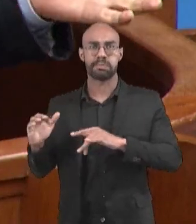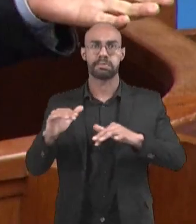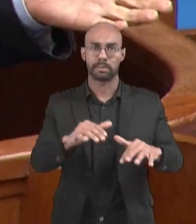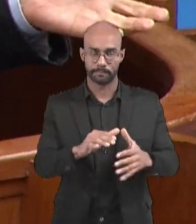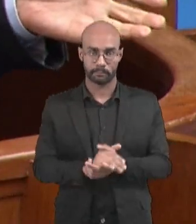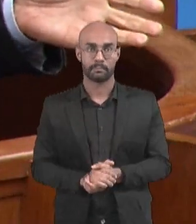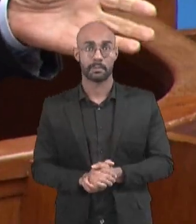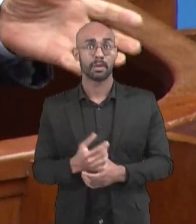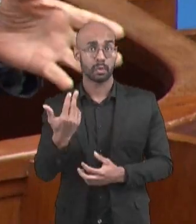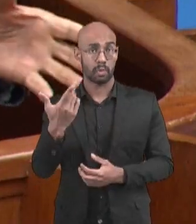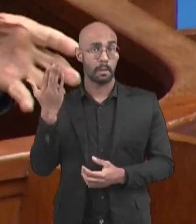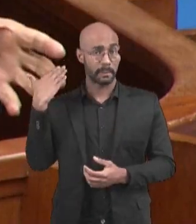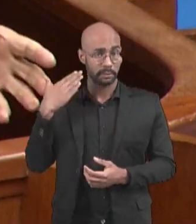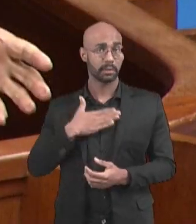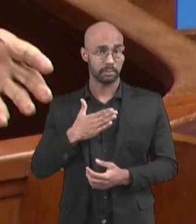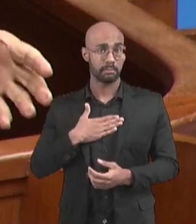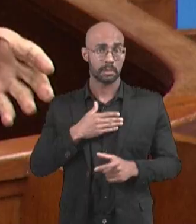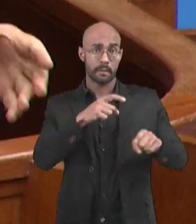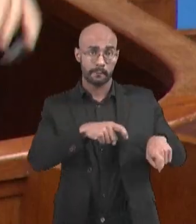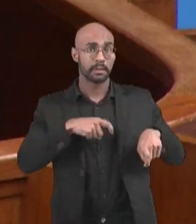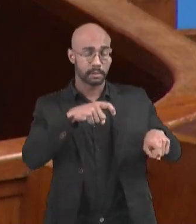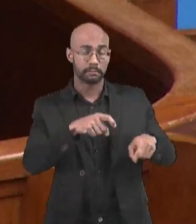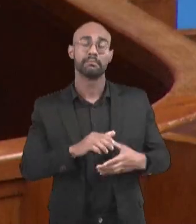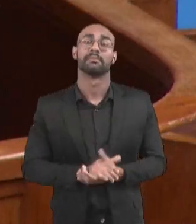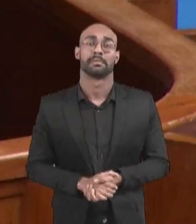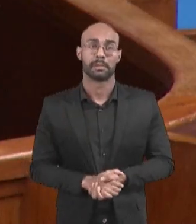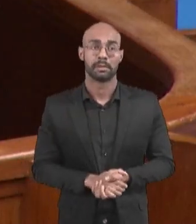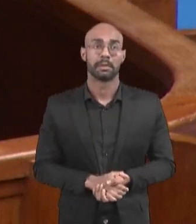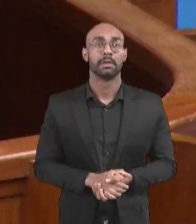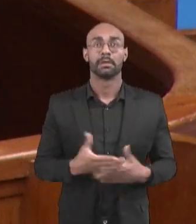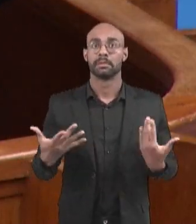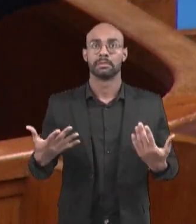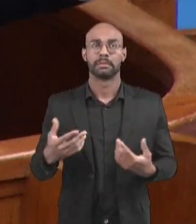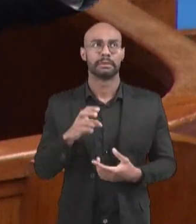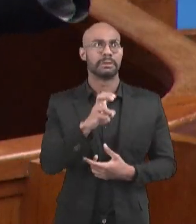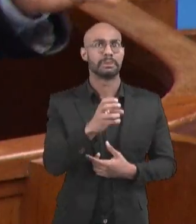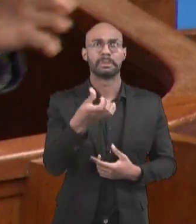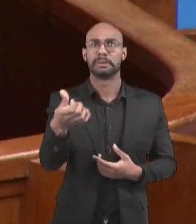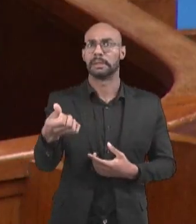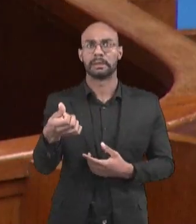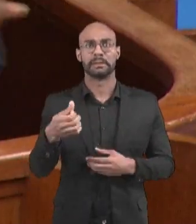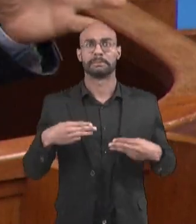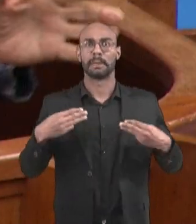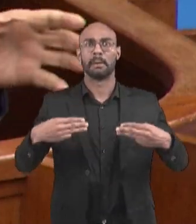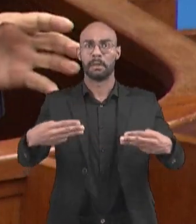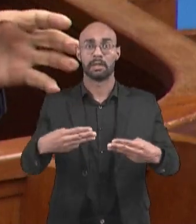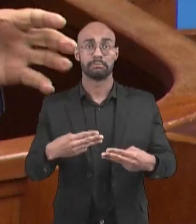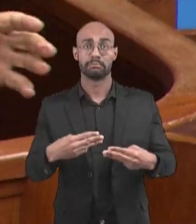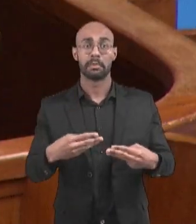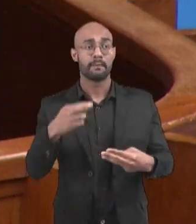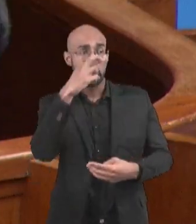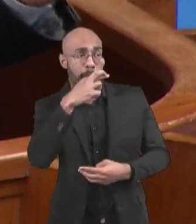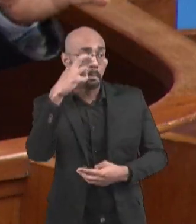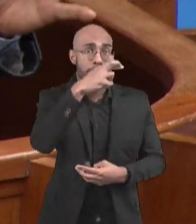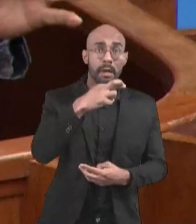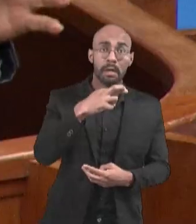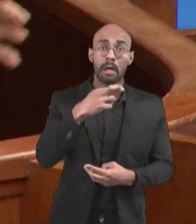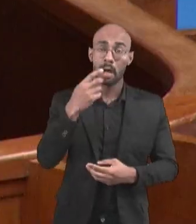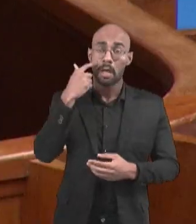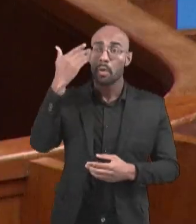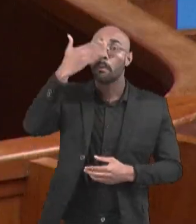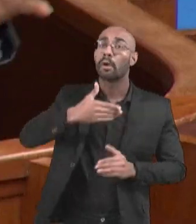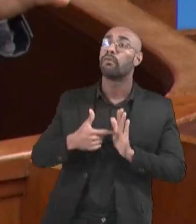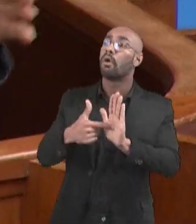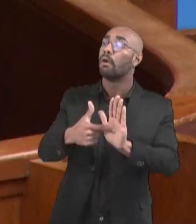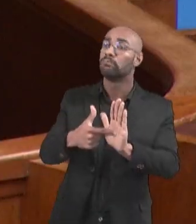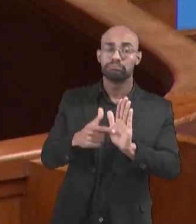foi na minha fazenda há pouco tempo, 5 ou 6 ministérios, que lá não tinha nada de errado, estava tudo certo.